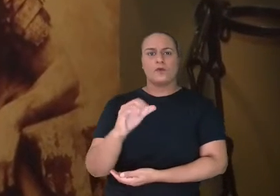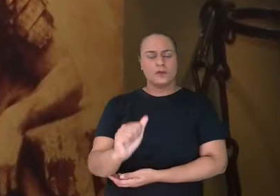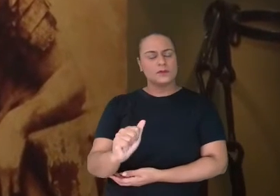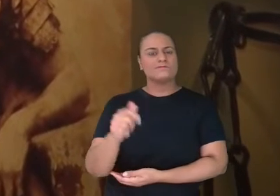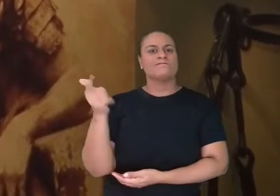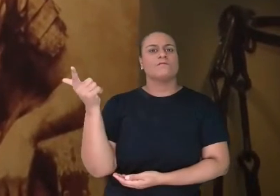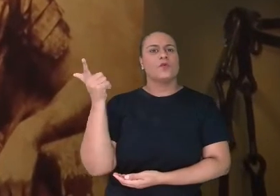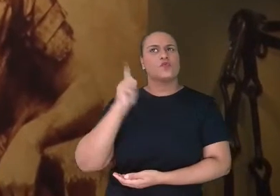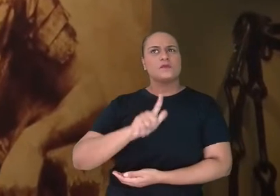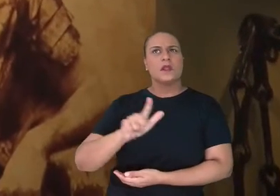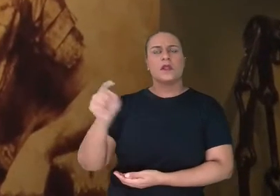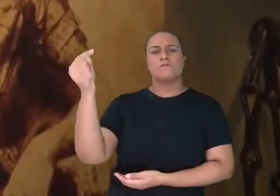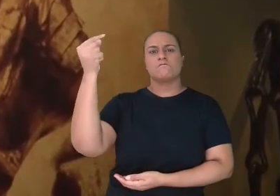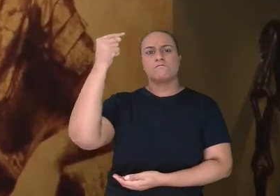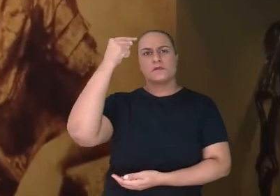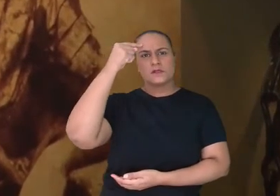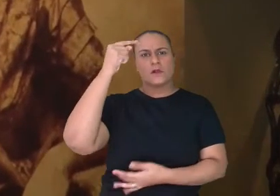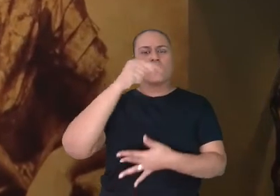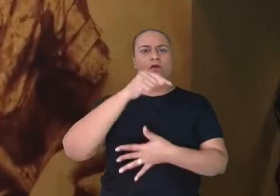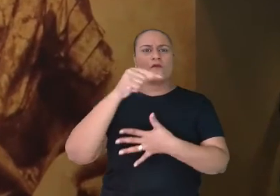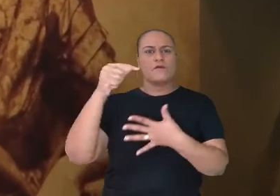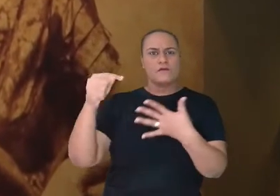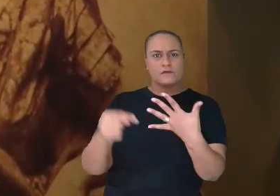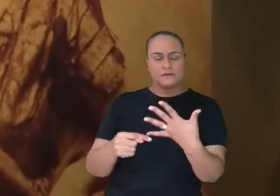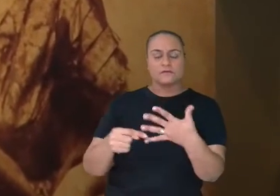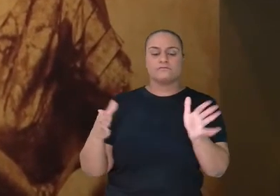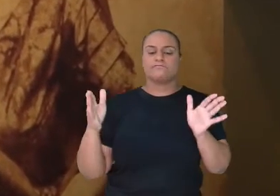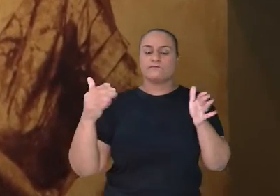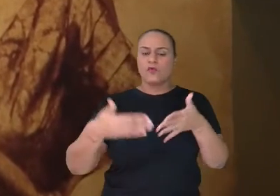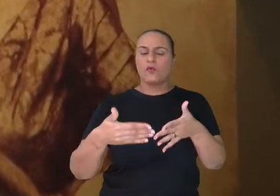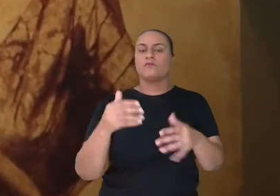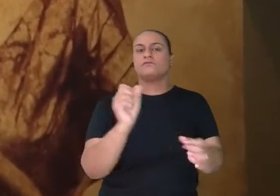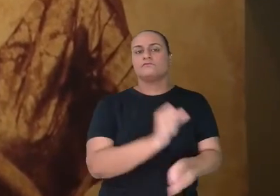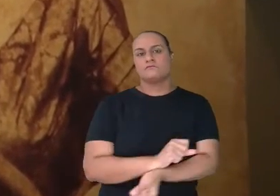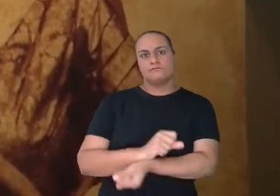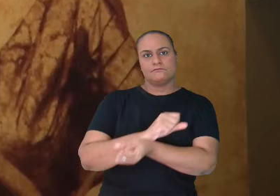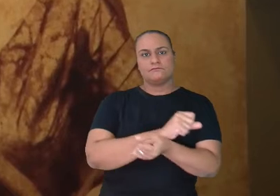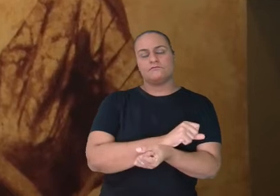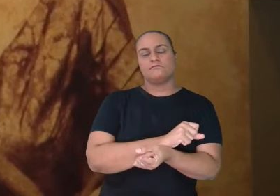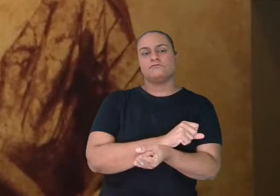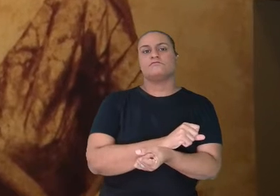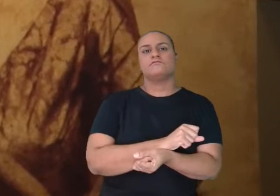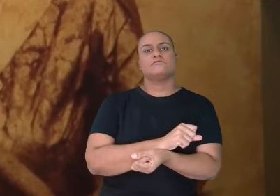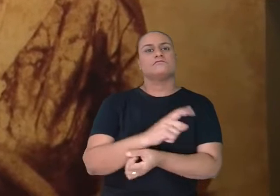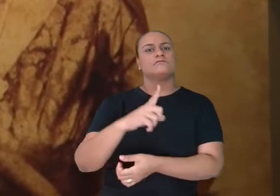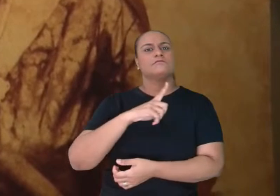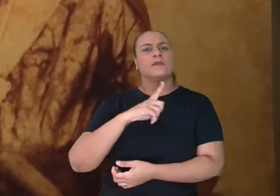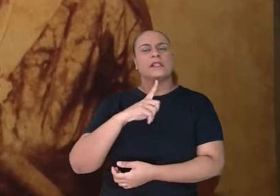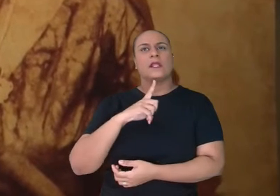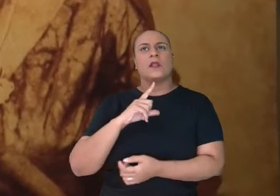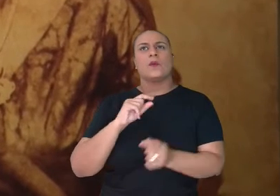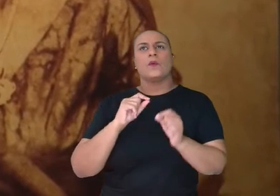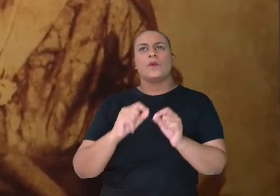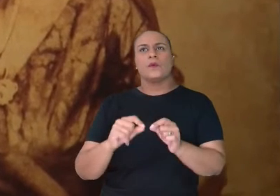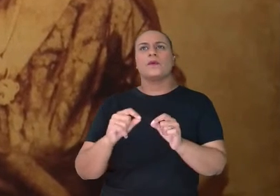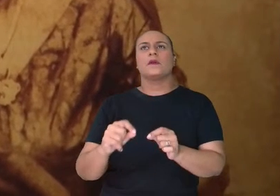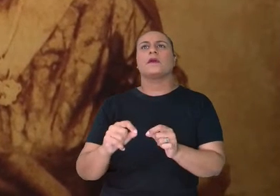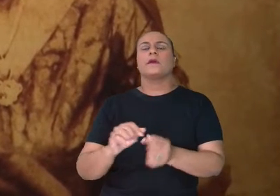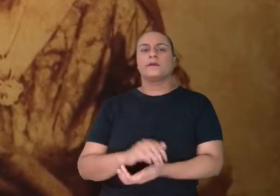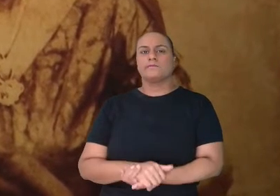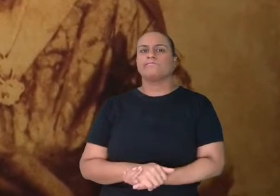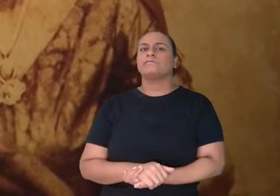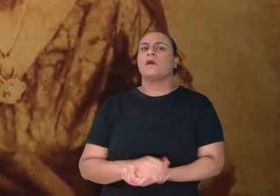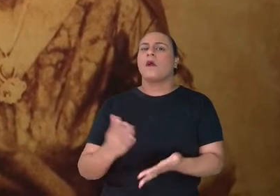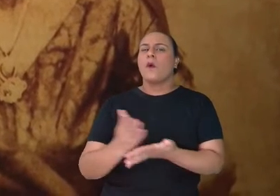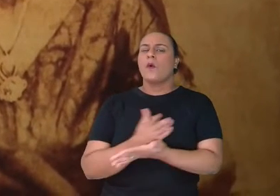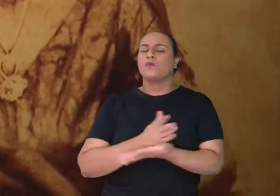consegue aqui pensar questões relativas à escravidão, porque tem um universo de ocupações na escravidão